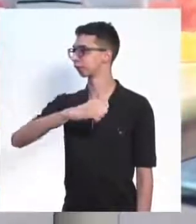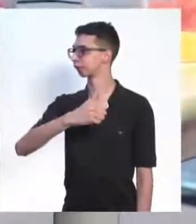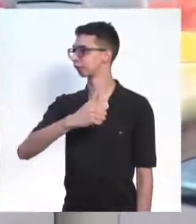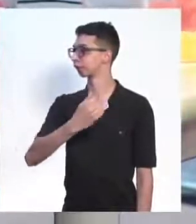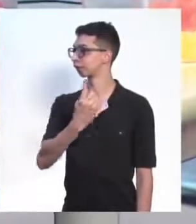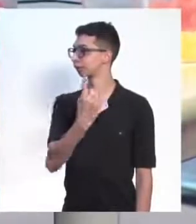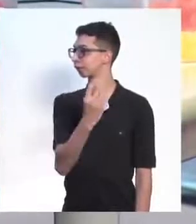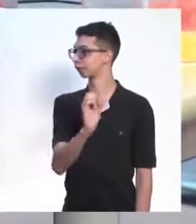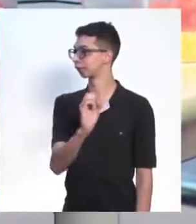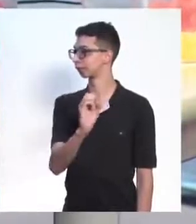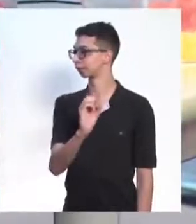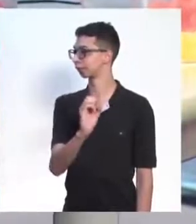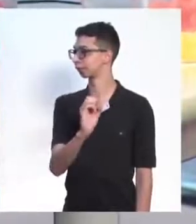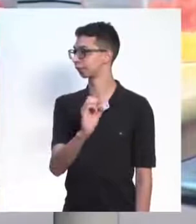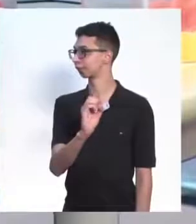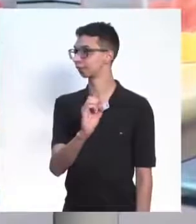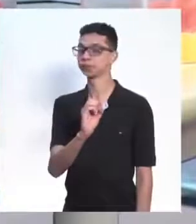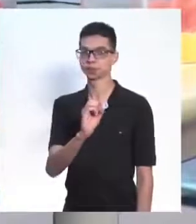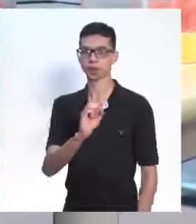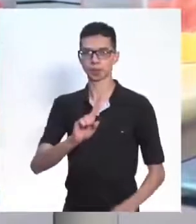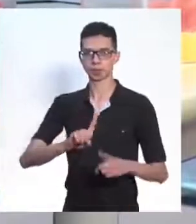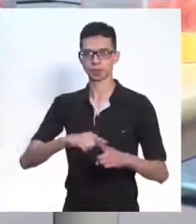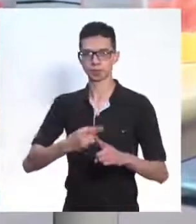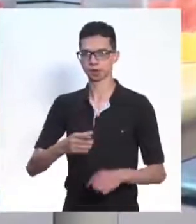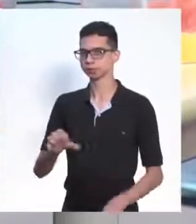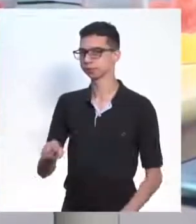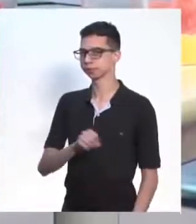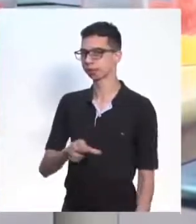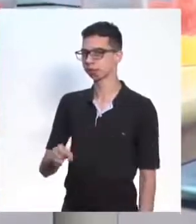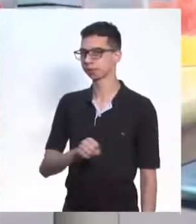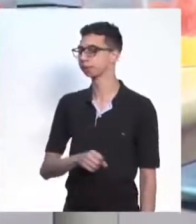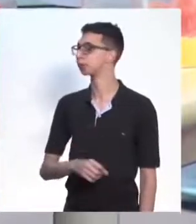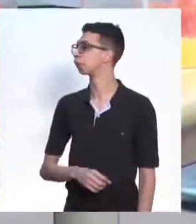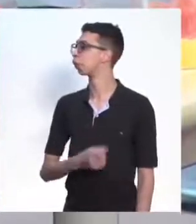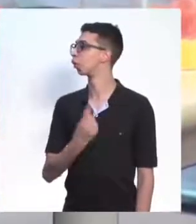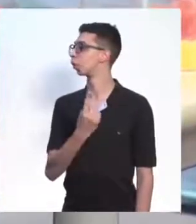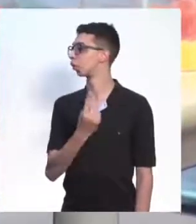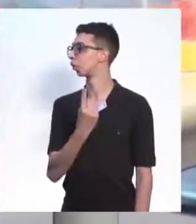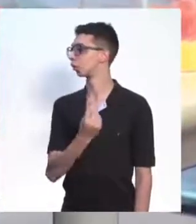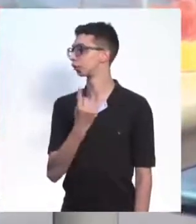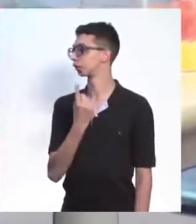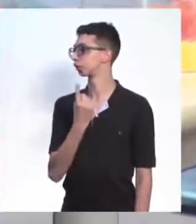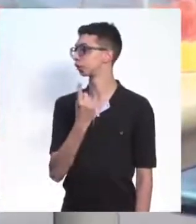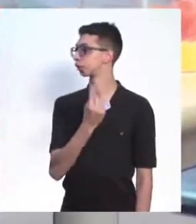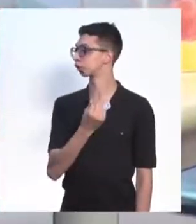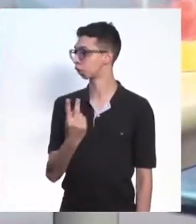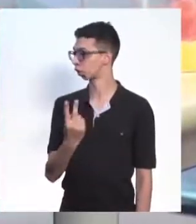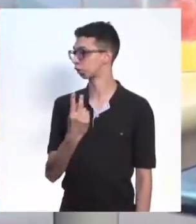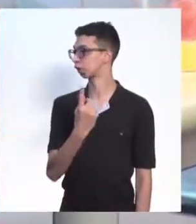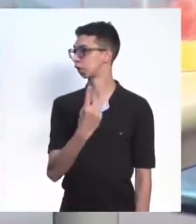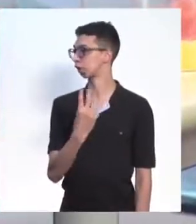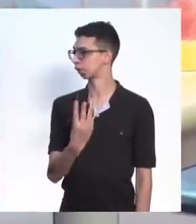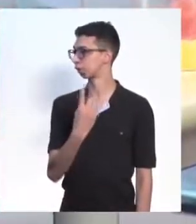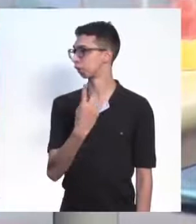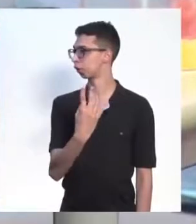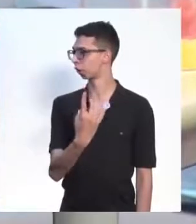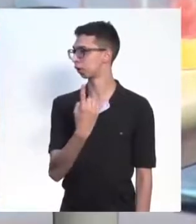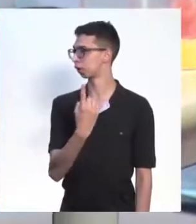10. Vou até pegar mais algumas aqui. 11, 12, 13, 14,